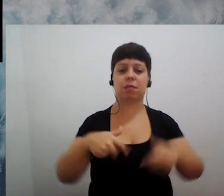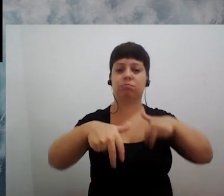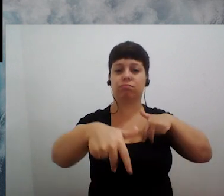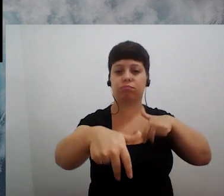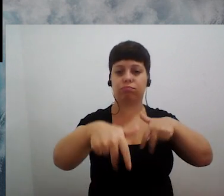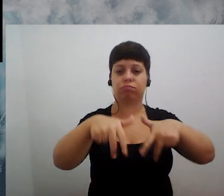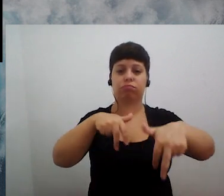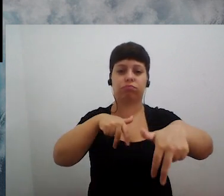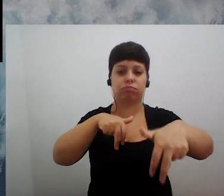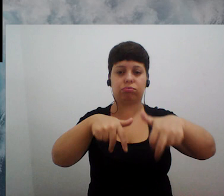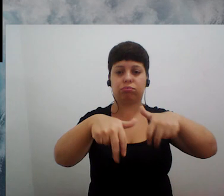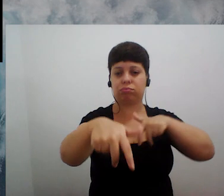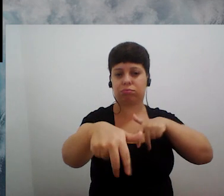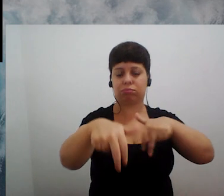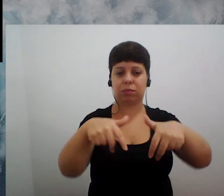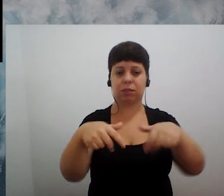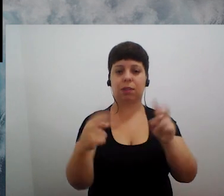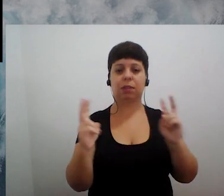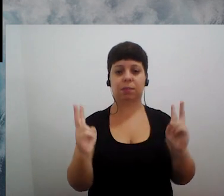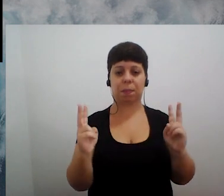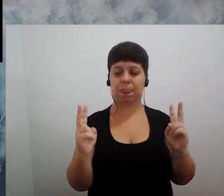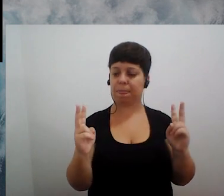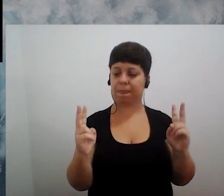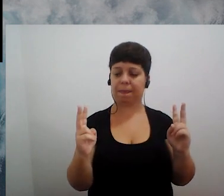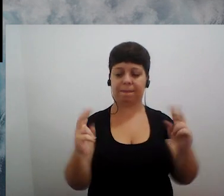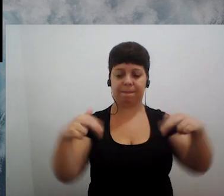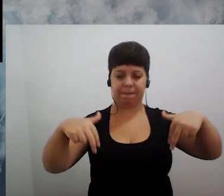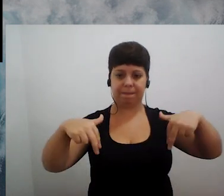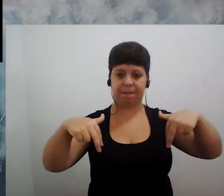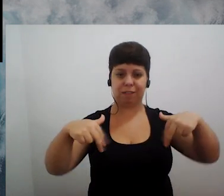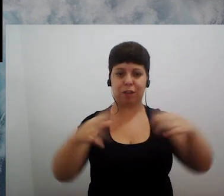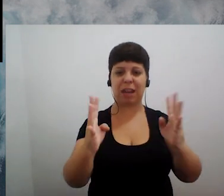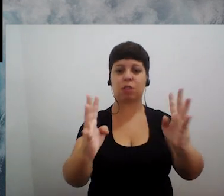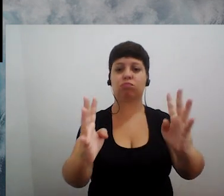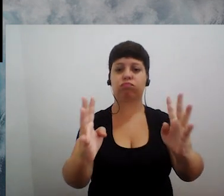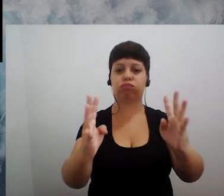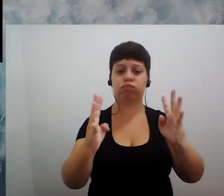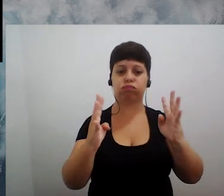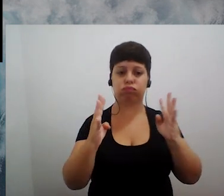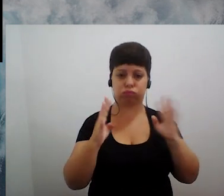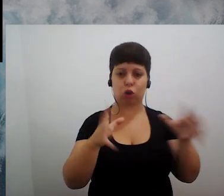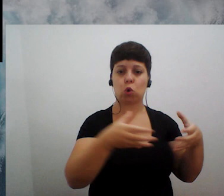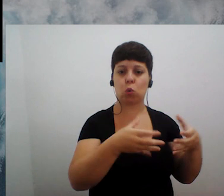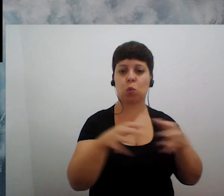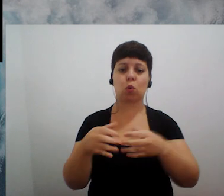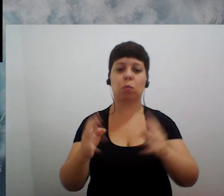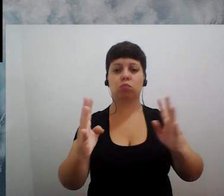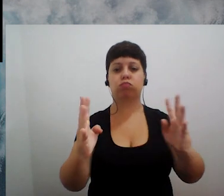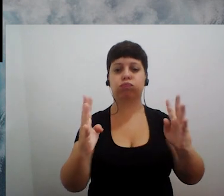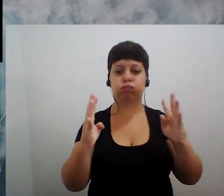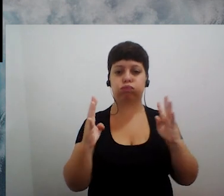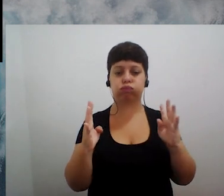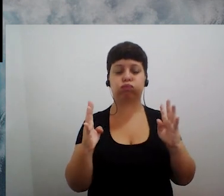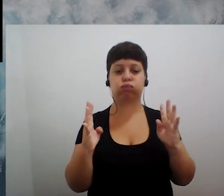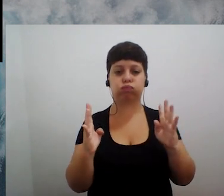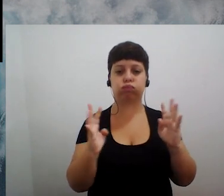parte, né, das pessoas ficam de um lado, a outra parte fica de frente, né, para essas pessoas, dois batalhões, né, dois blocos